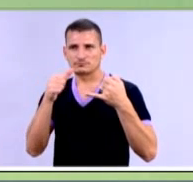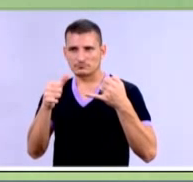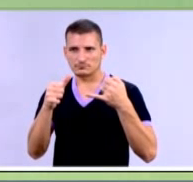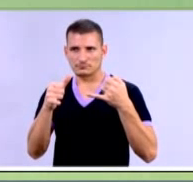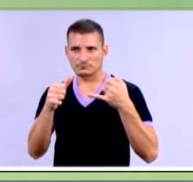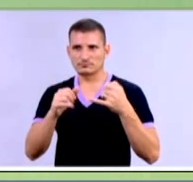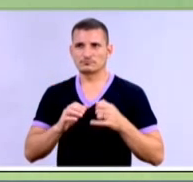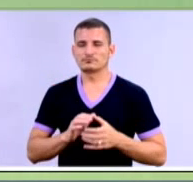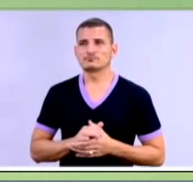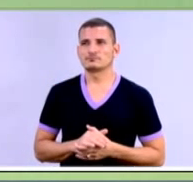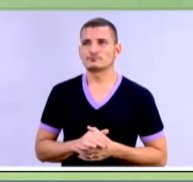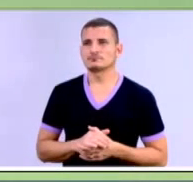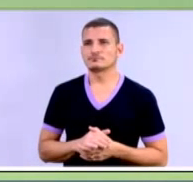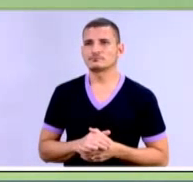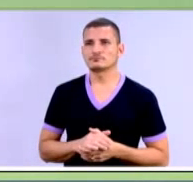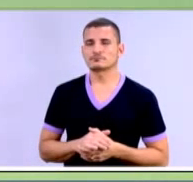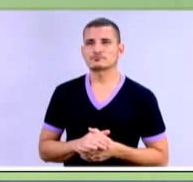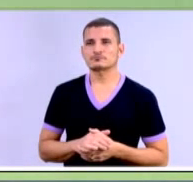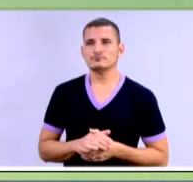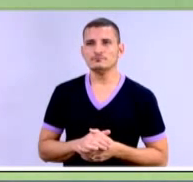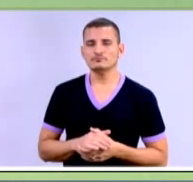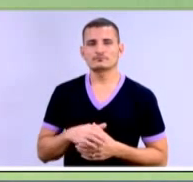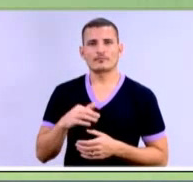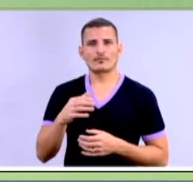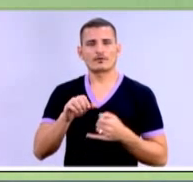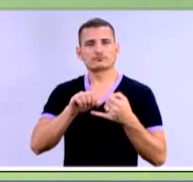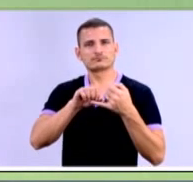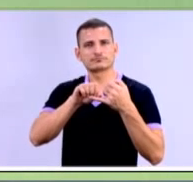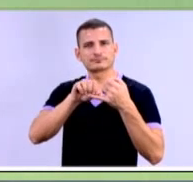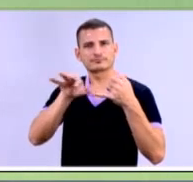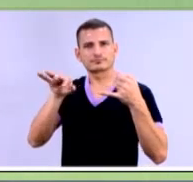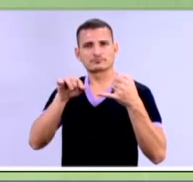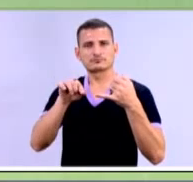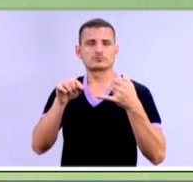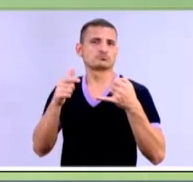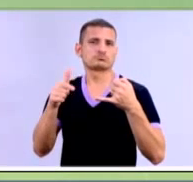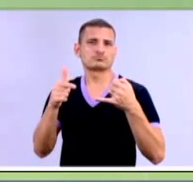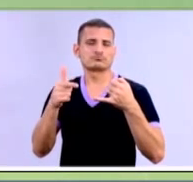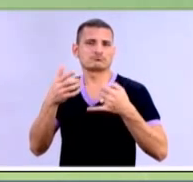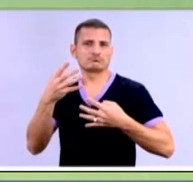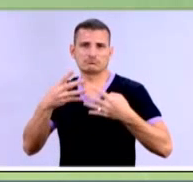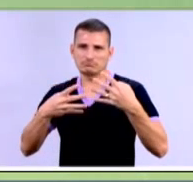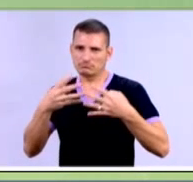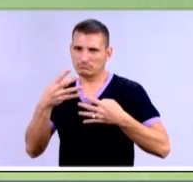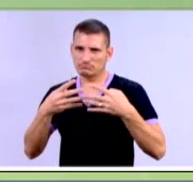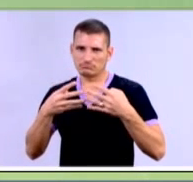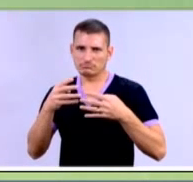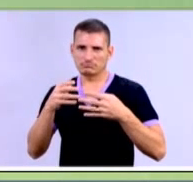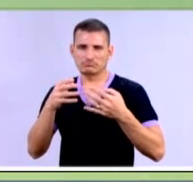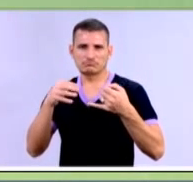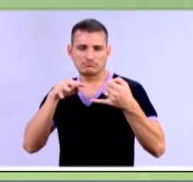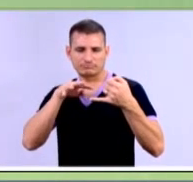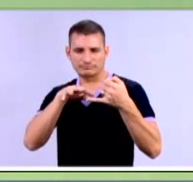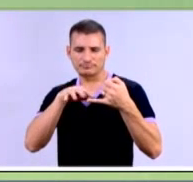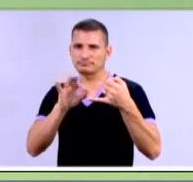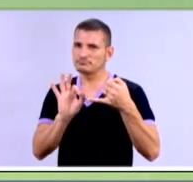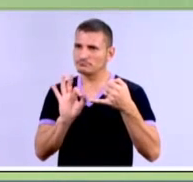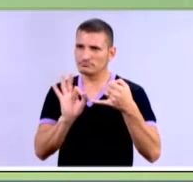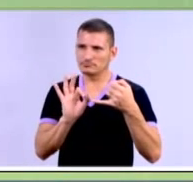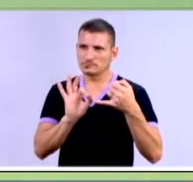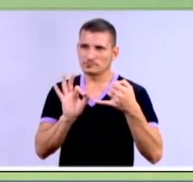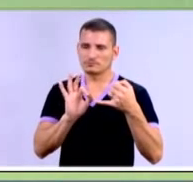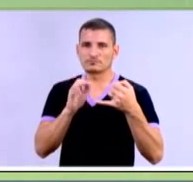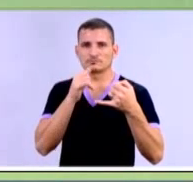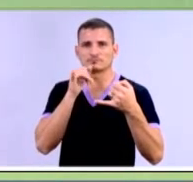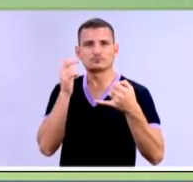coisa muito interessante é que, como a gente está falando de luz, ela não vai sofrer interferência eletromagnética, por exemplo, de um